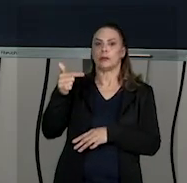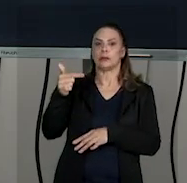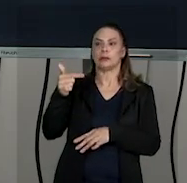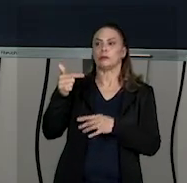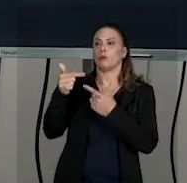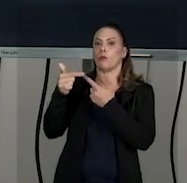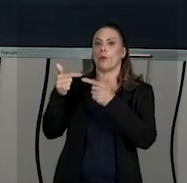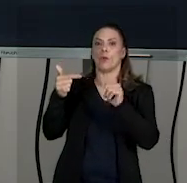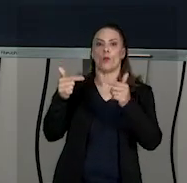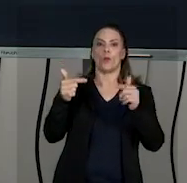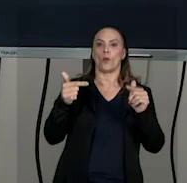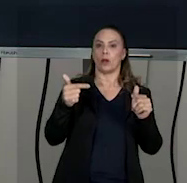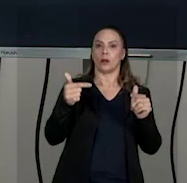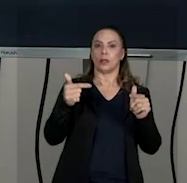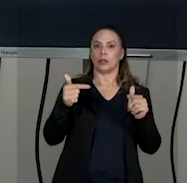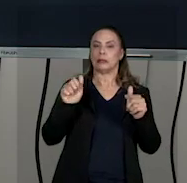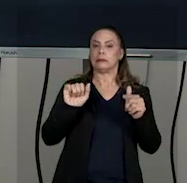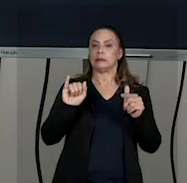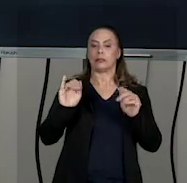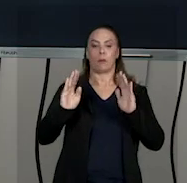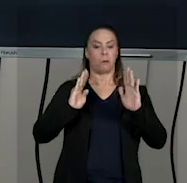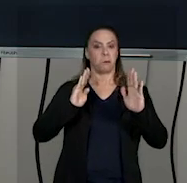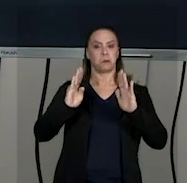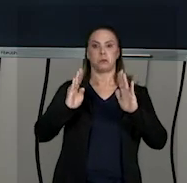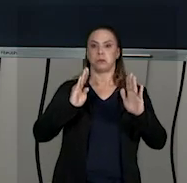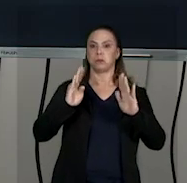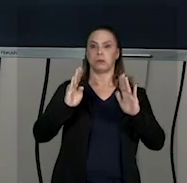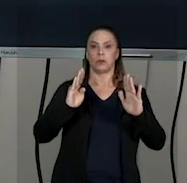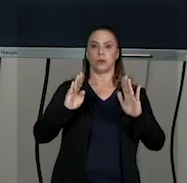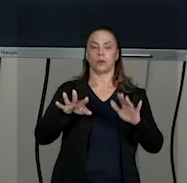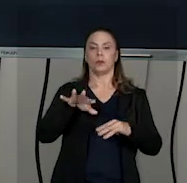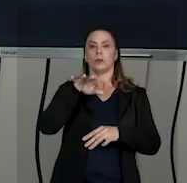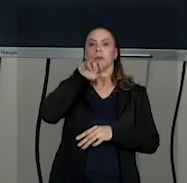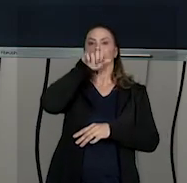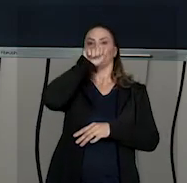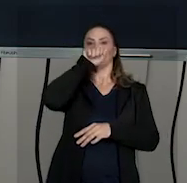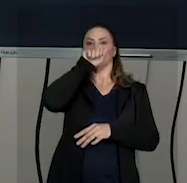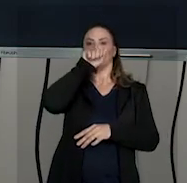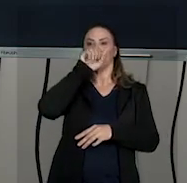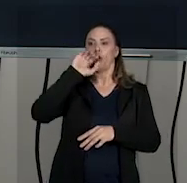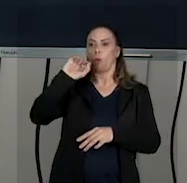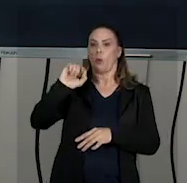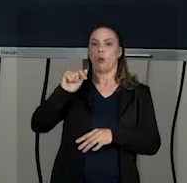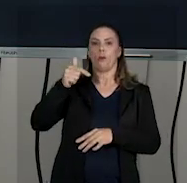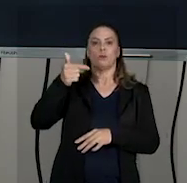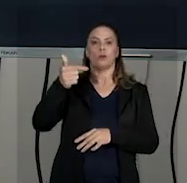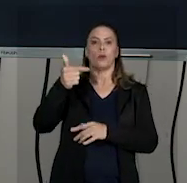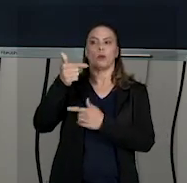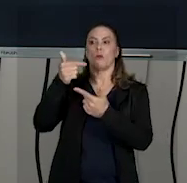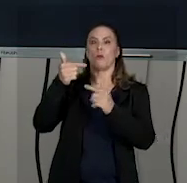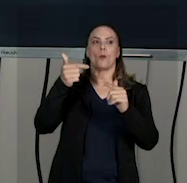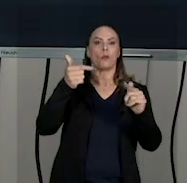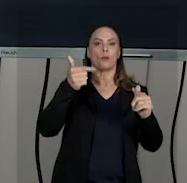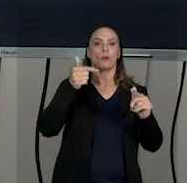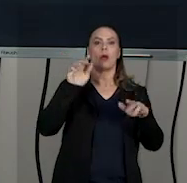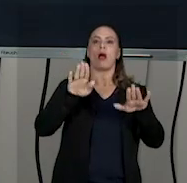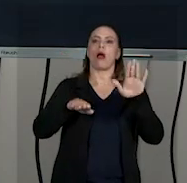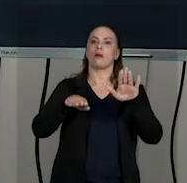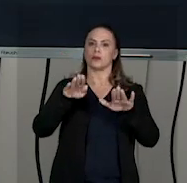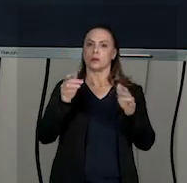né, do tempo, do prazo que você fica sem absorver esse oxigênio, a pessoa pode vir